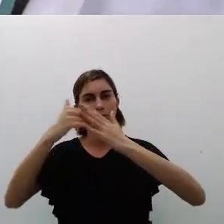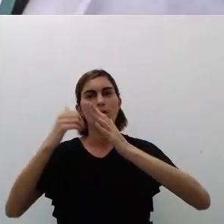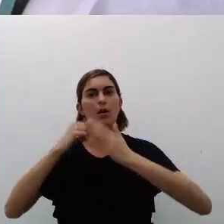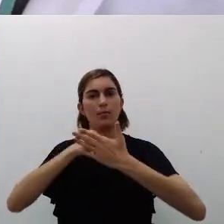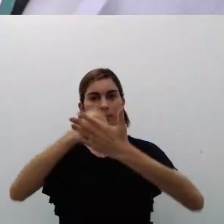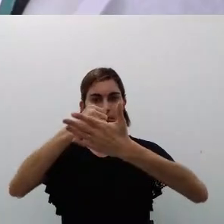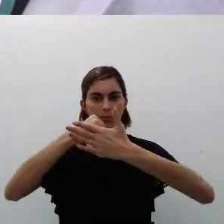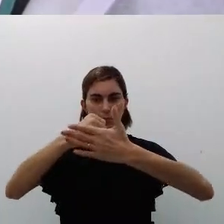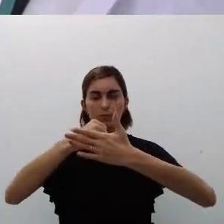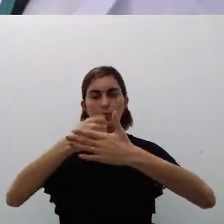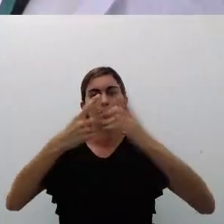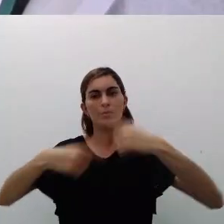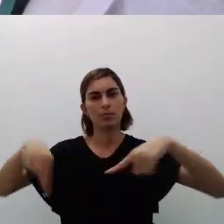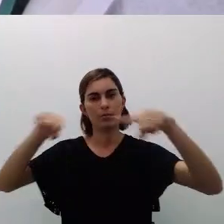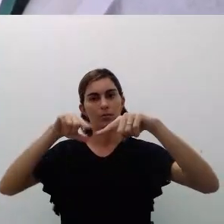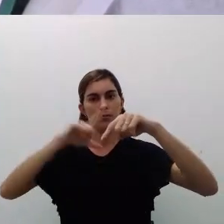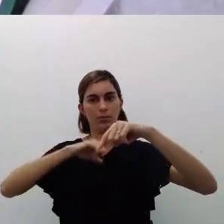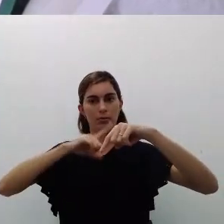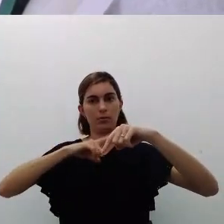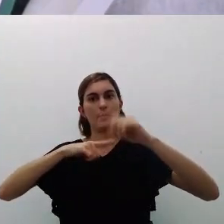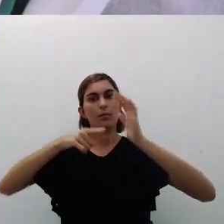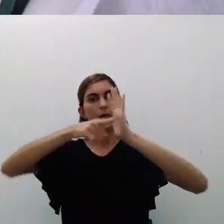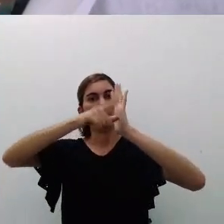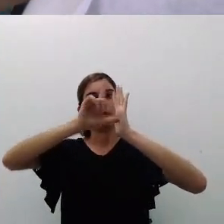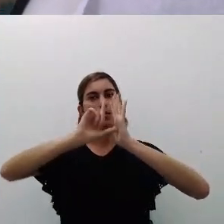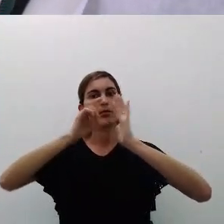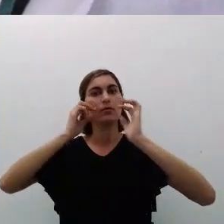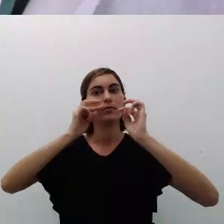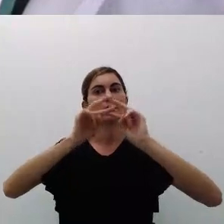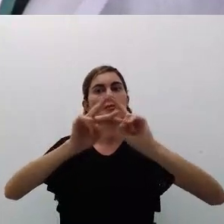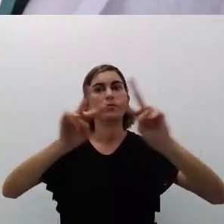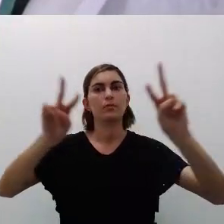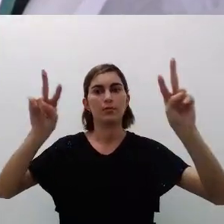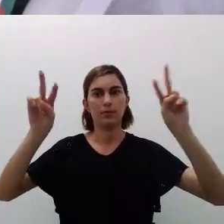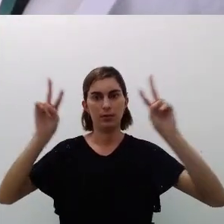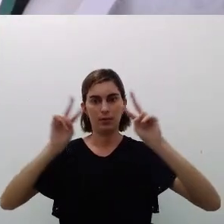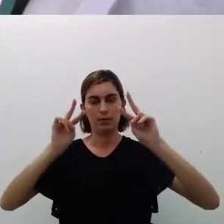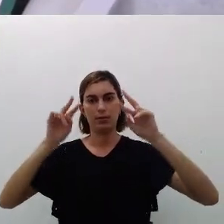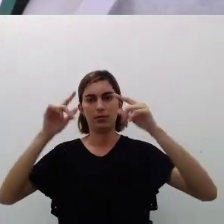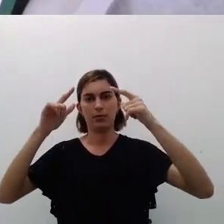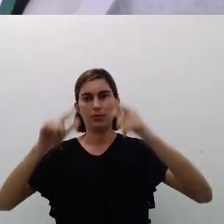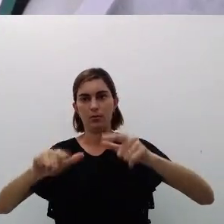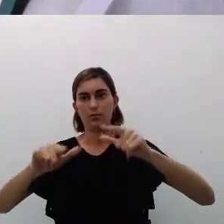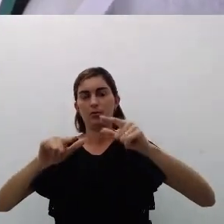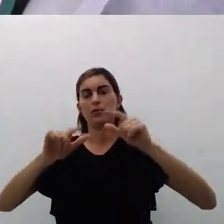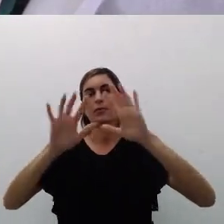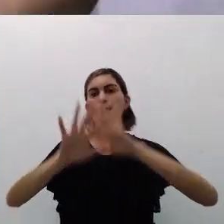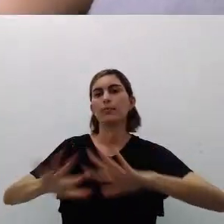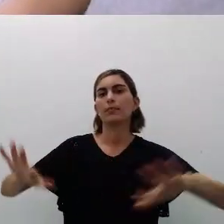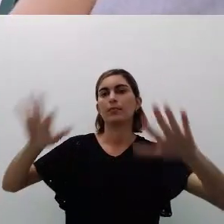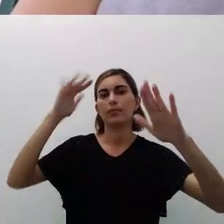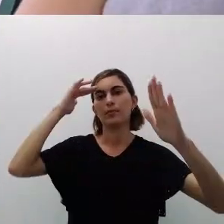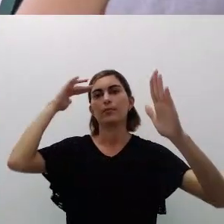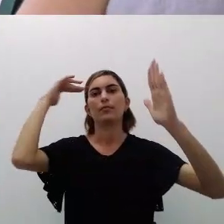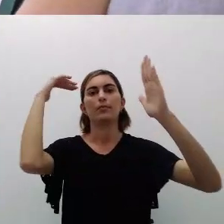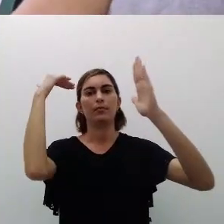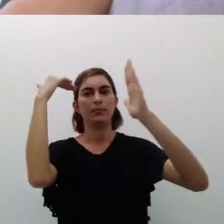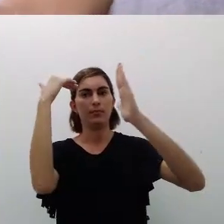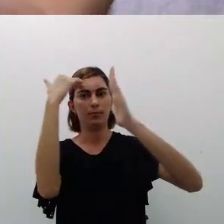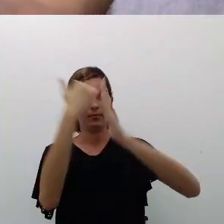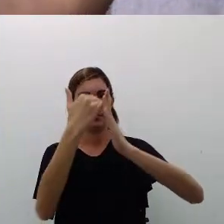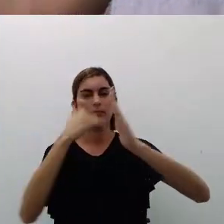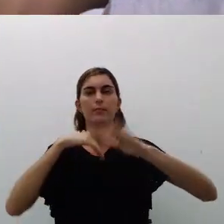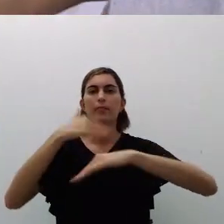nossa visão pelo espaço do ambiente, seguindo uma proporção áurea, uma escala, e